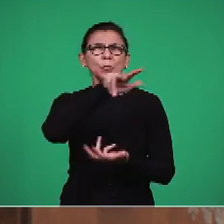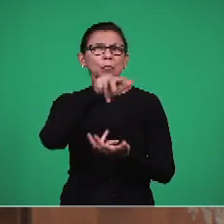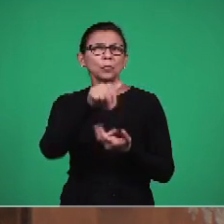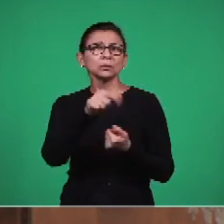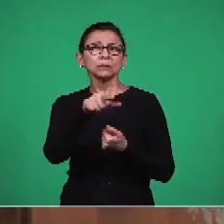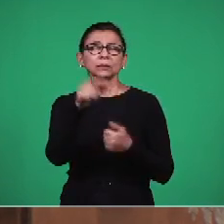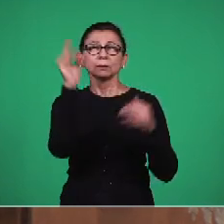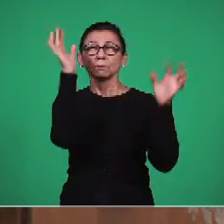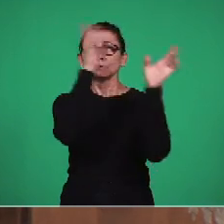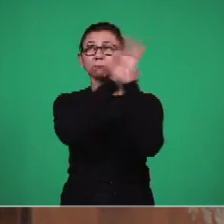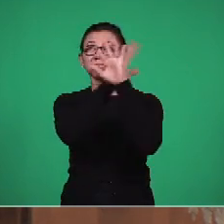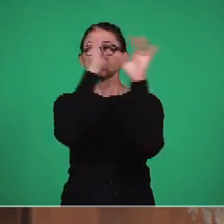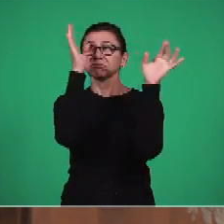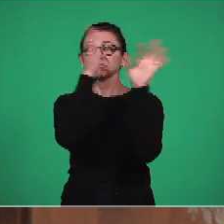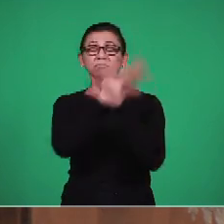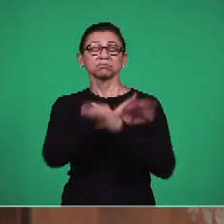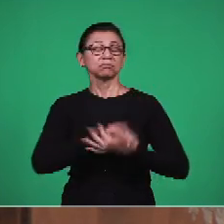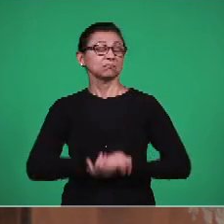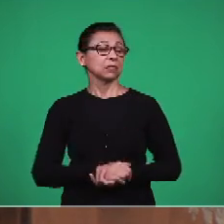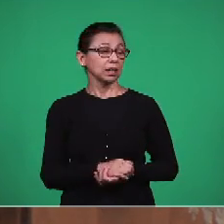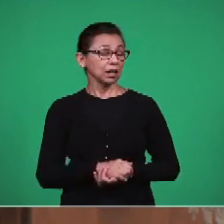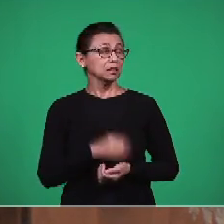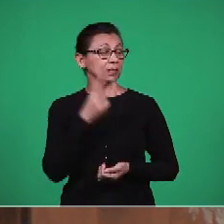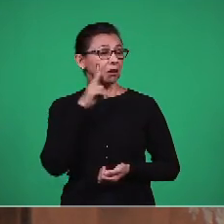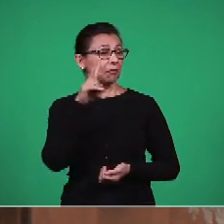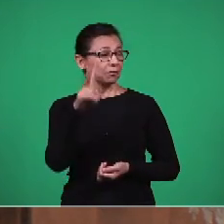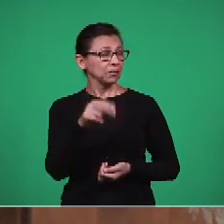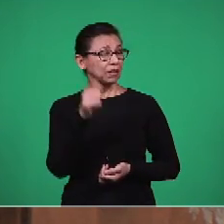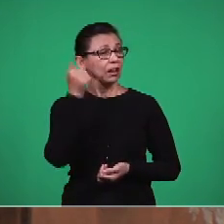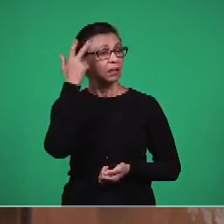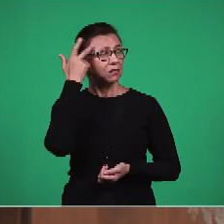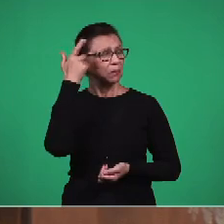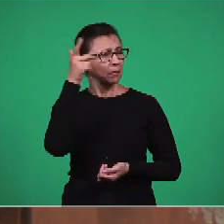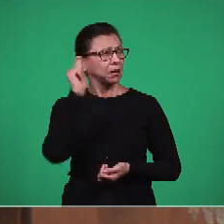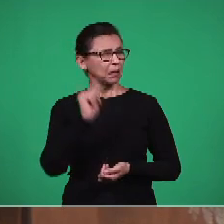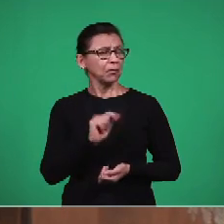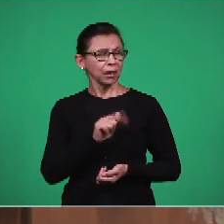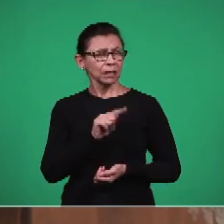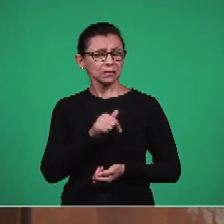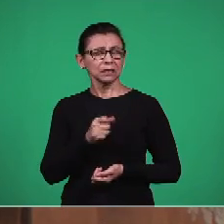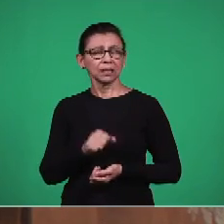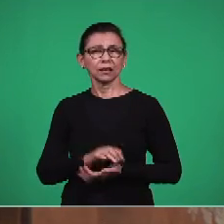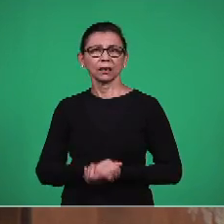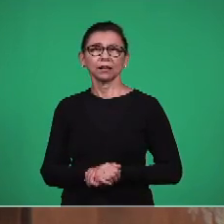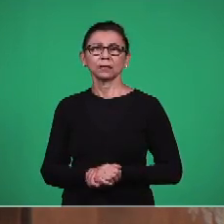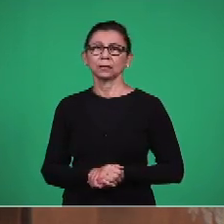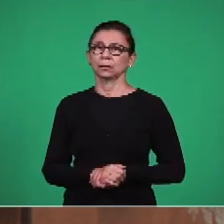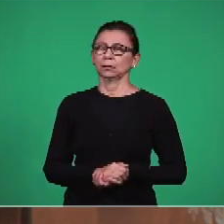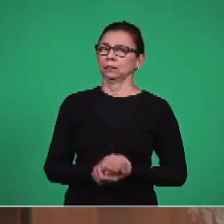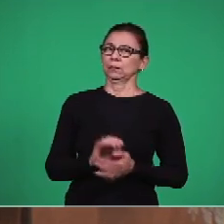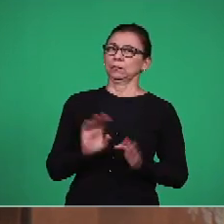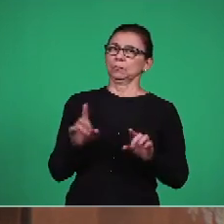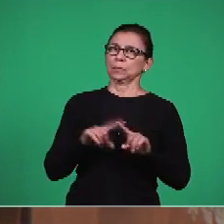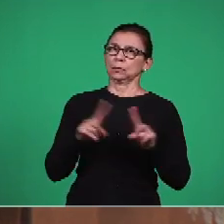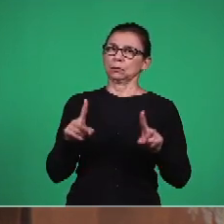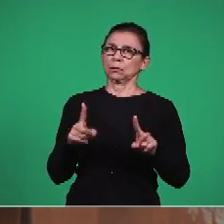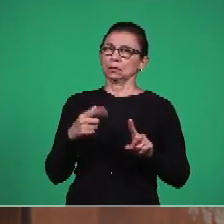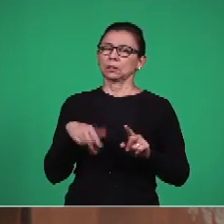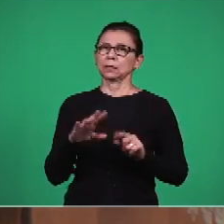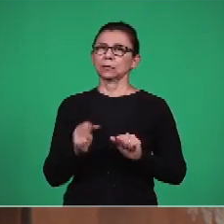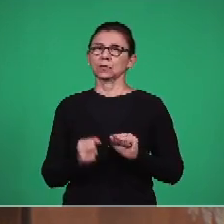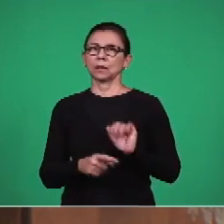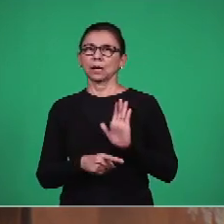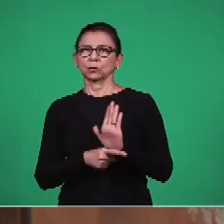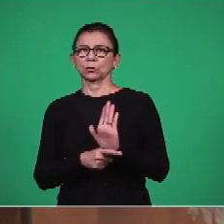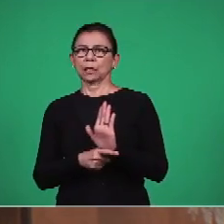assunto fisicamente, cientificamente. Então, ótimo, é isso mesmo. E nós devemos fazer isso também. Devemos ajudar o mundo, o Brasil,